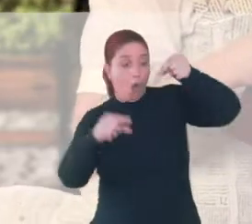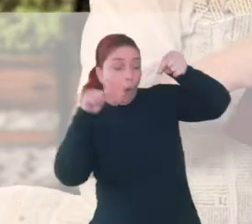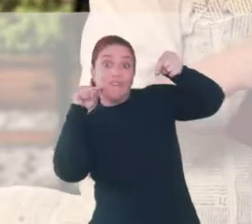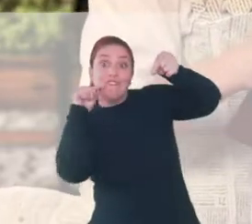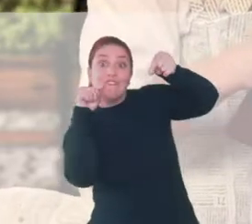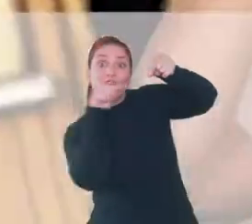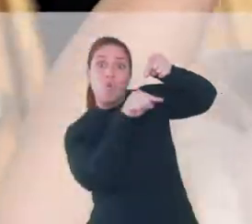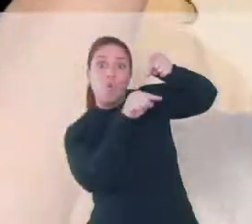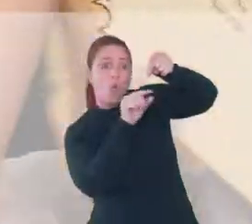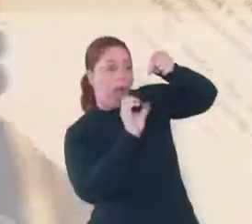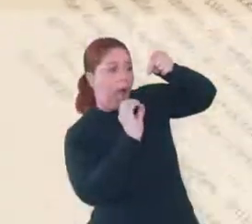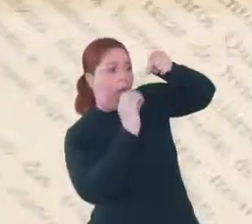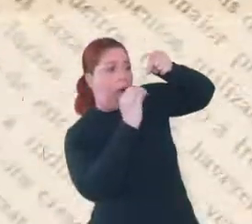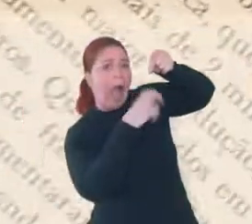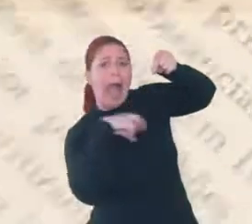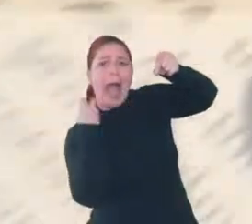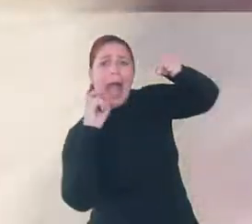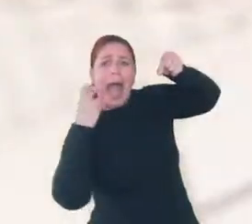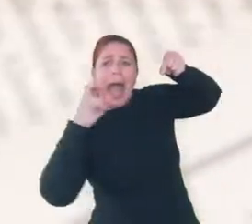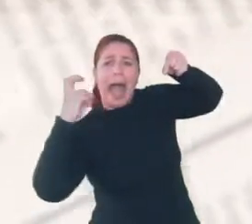encontrou um buraquinho!